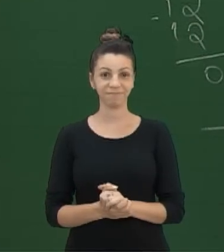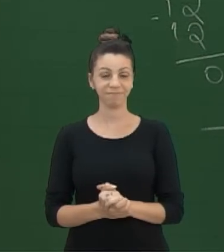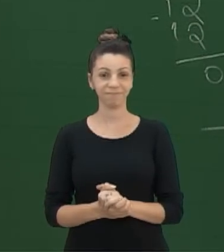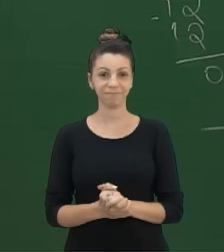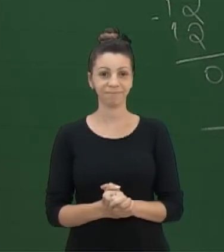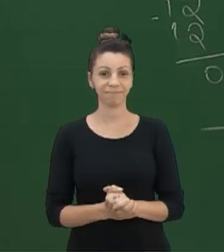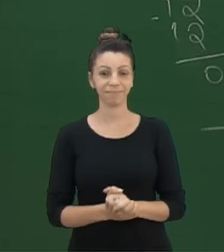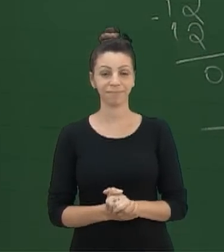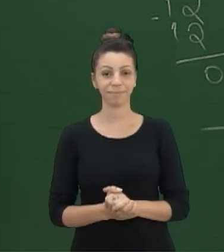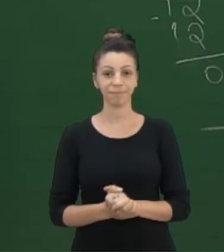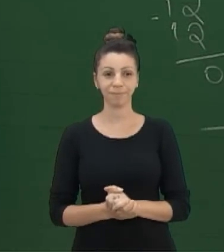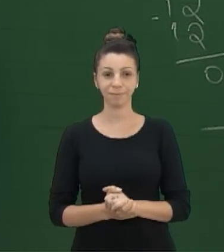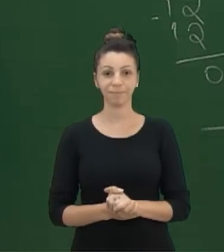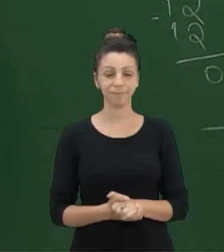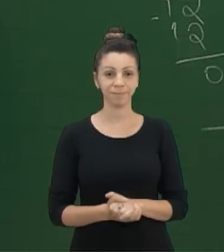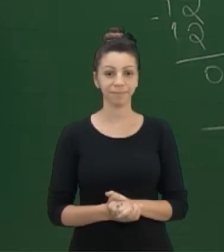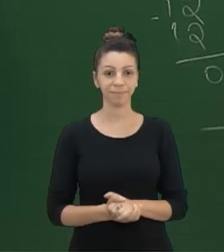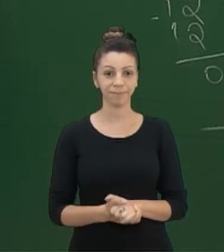13,2